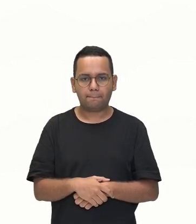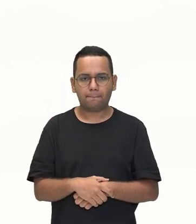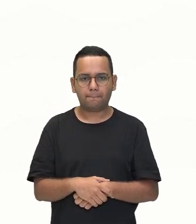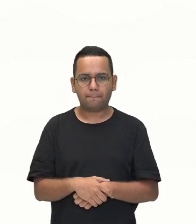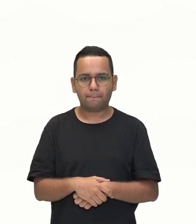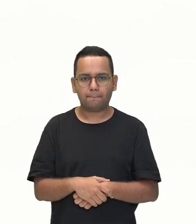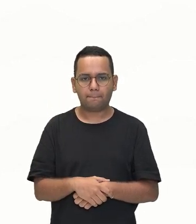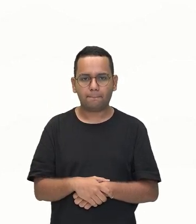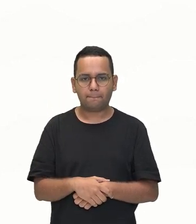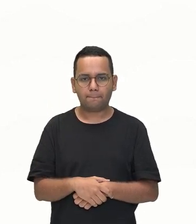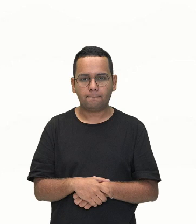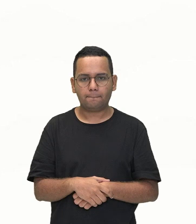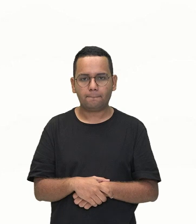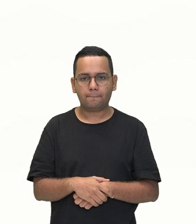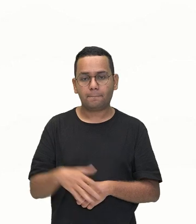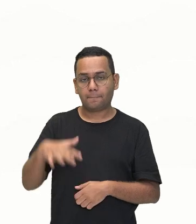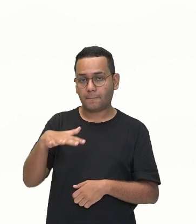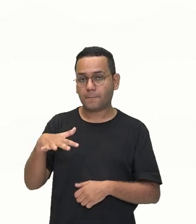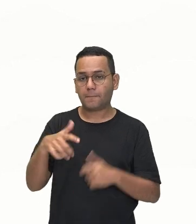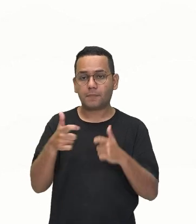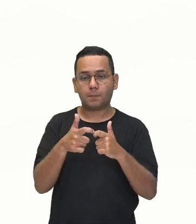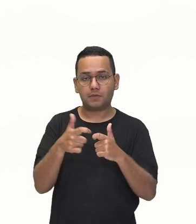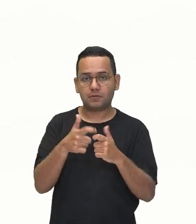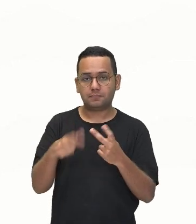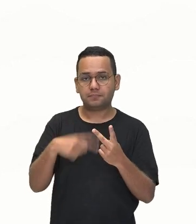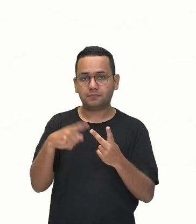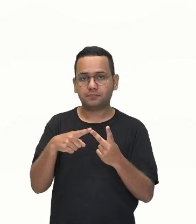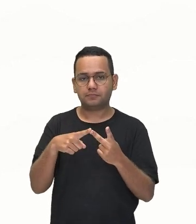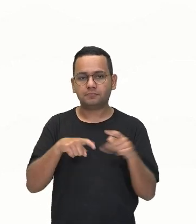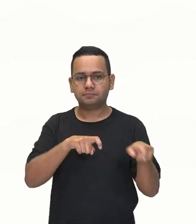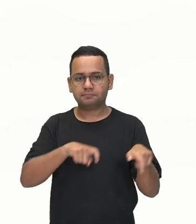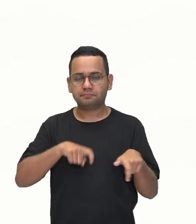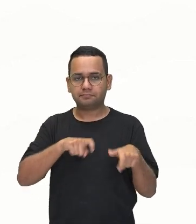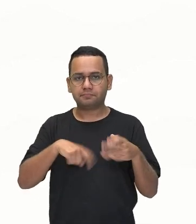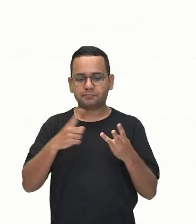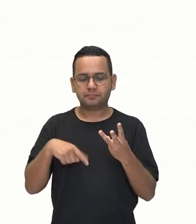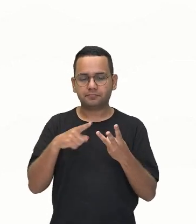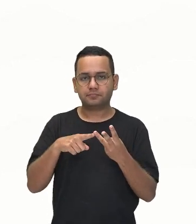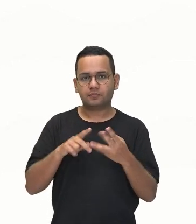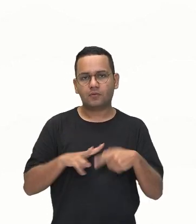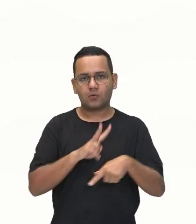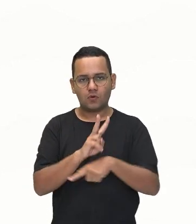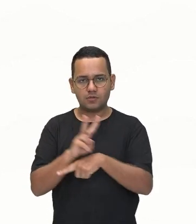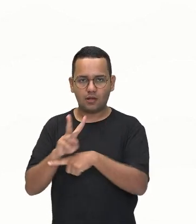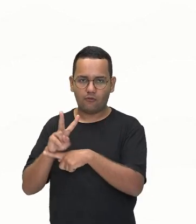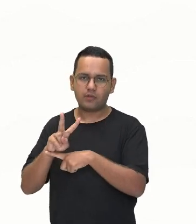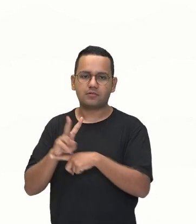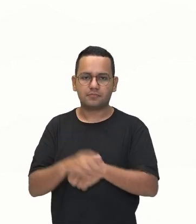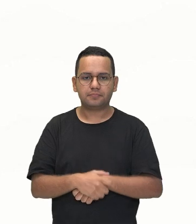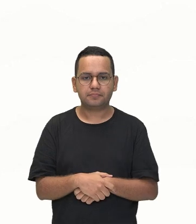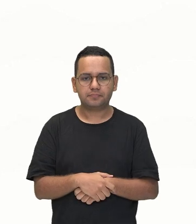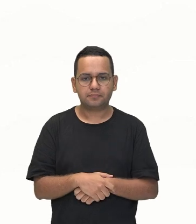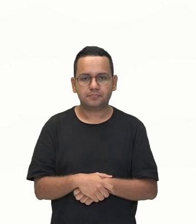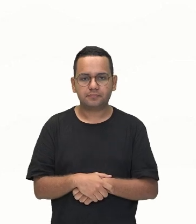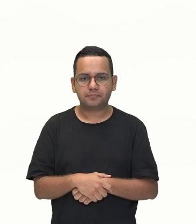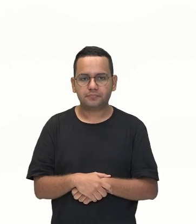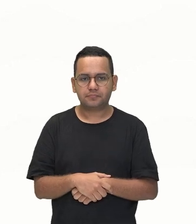aplicações na prática, né, em áreas como medicina, agricultura e